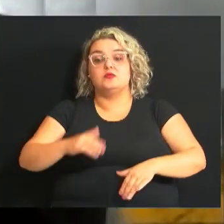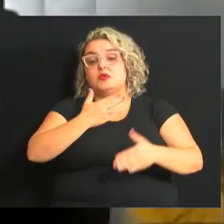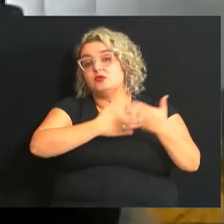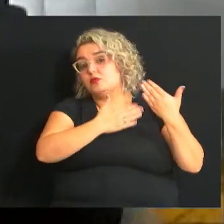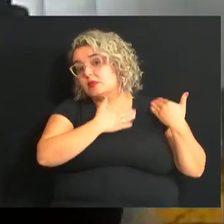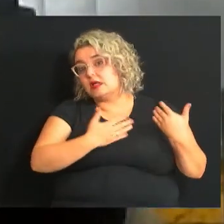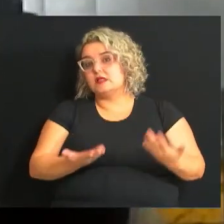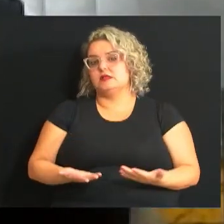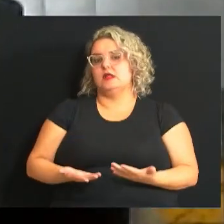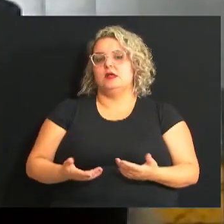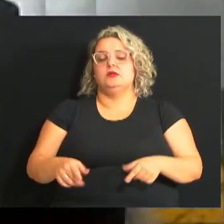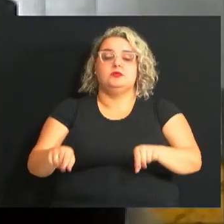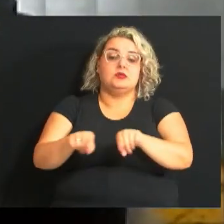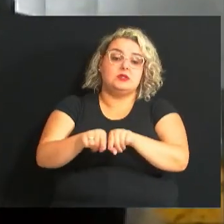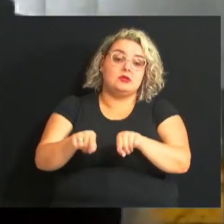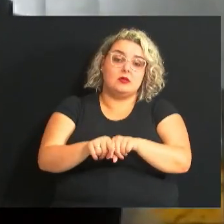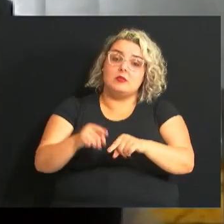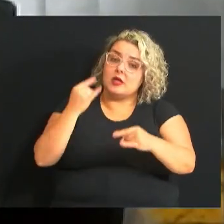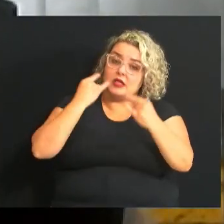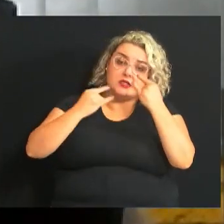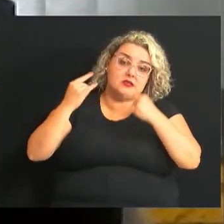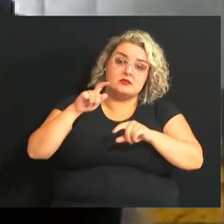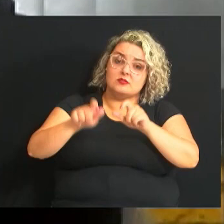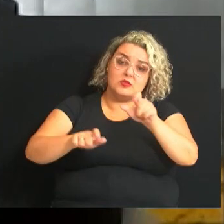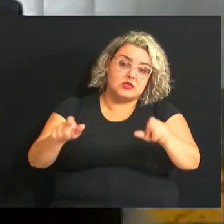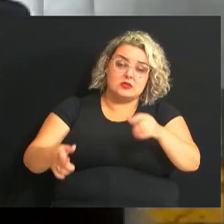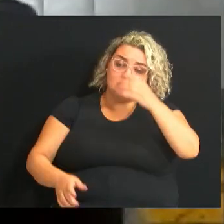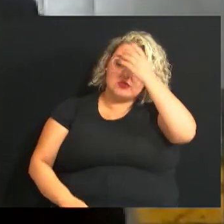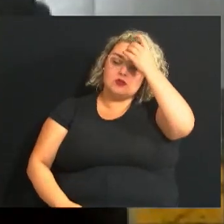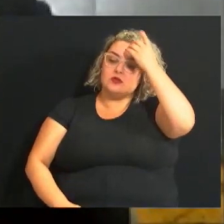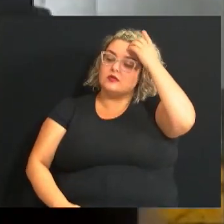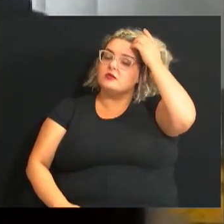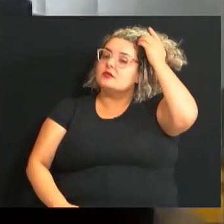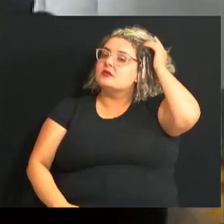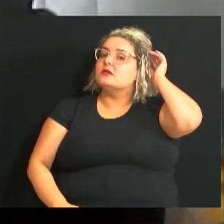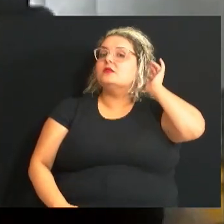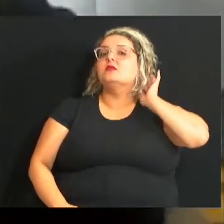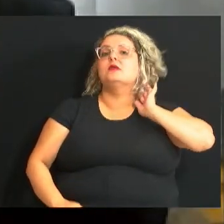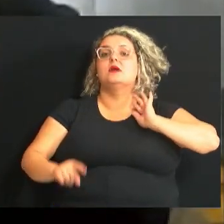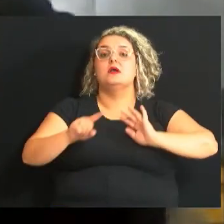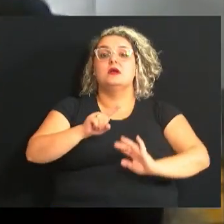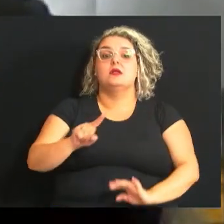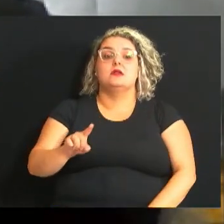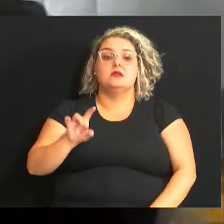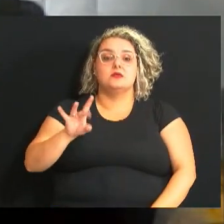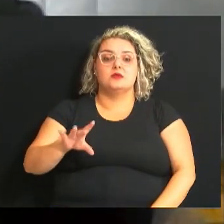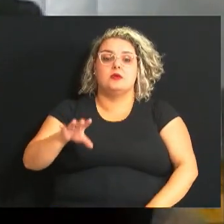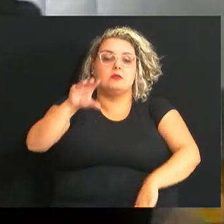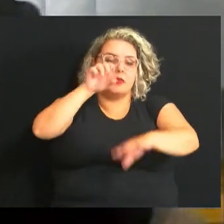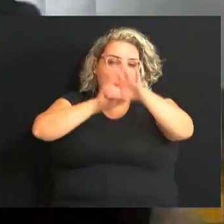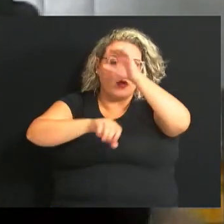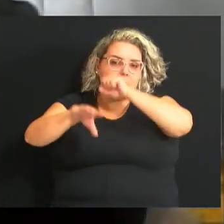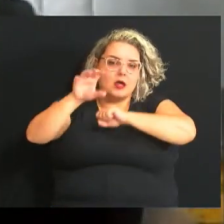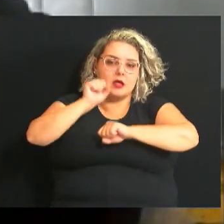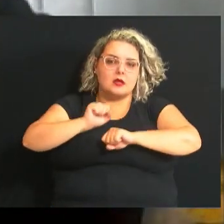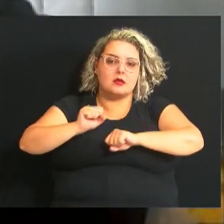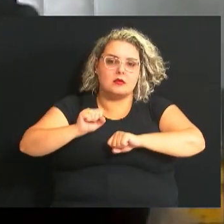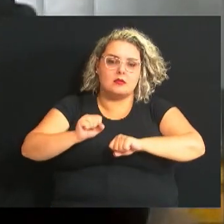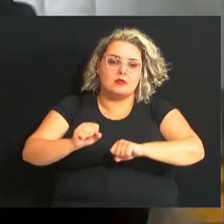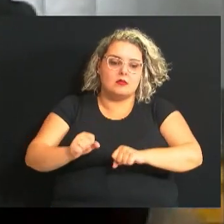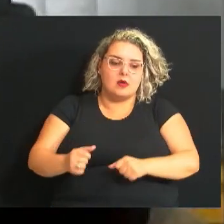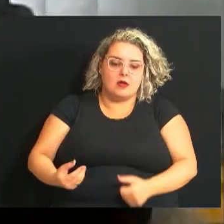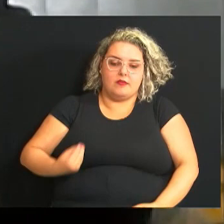livro que inspira pessoas. Não necessariamente para você aprender, você tem que estar passando por problemas.